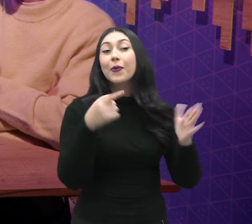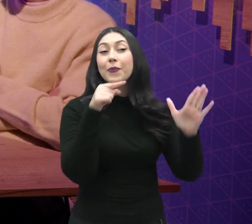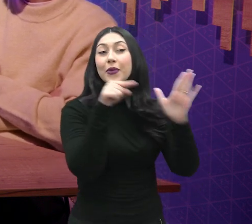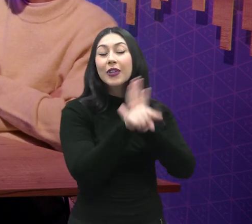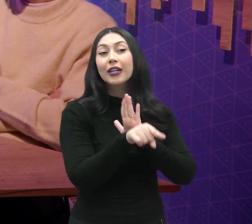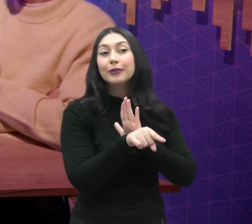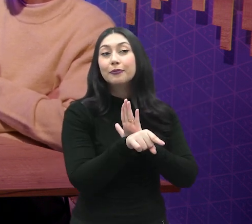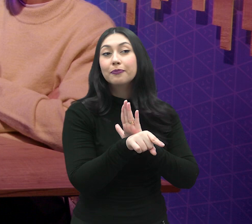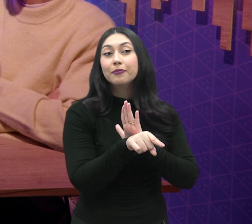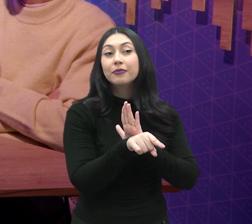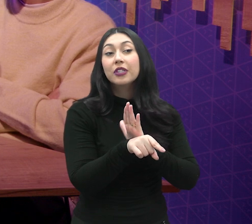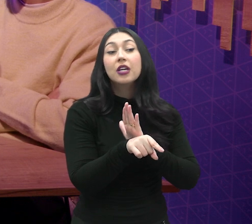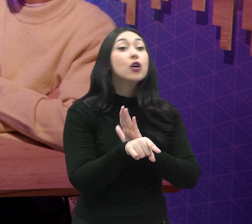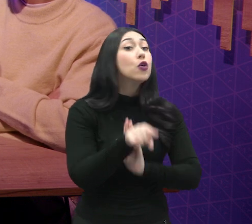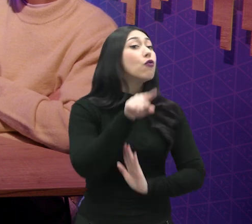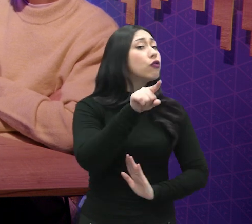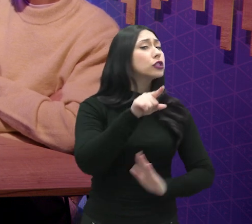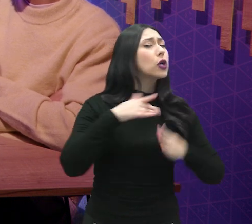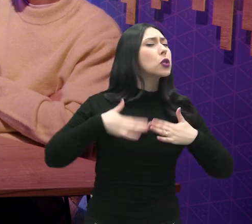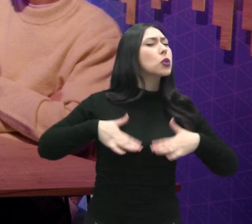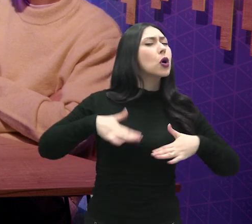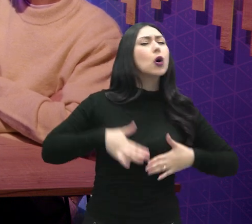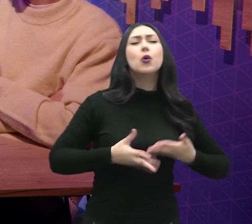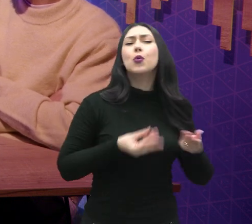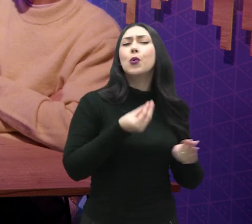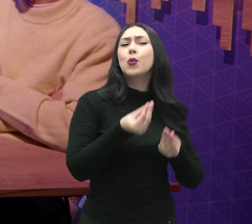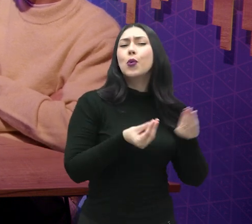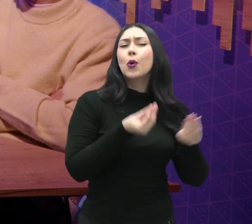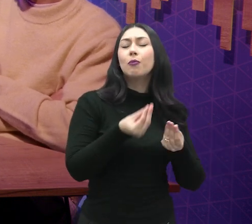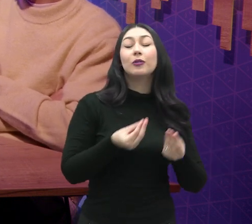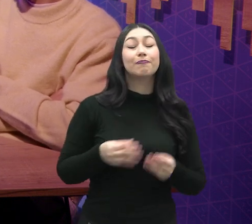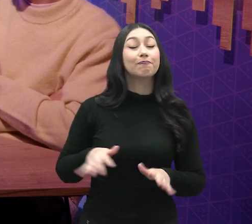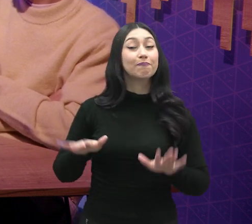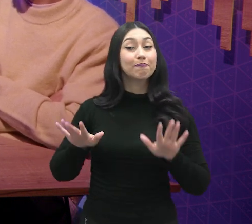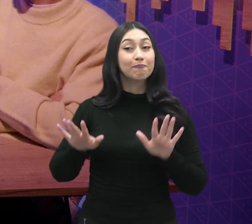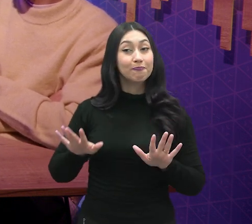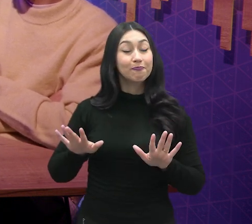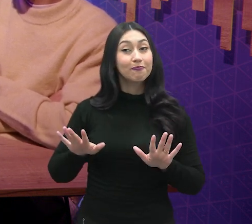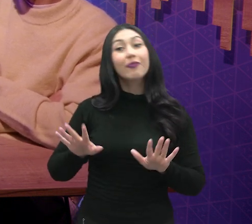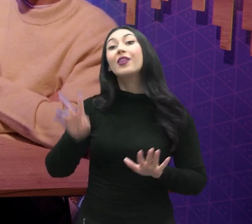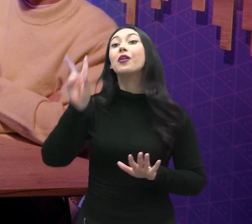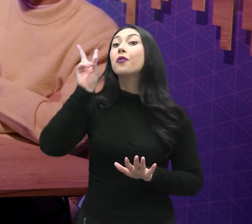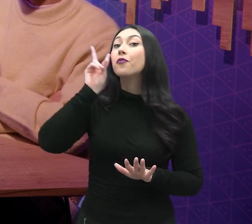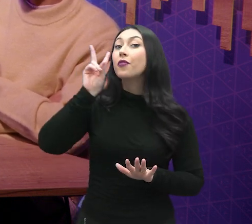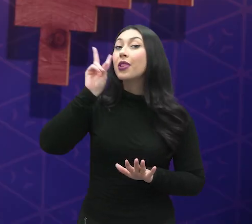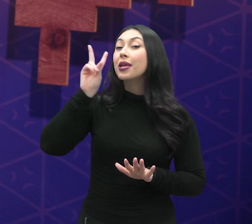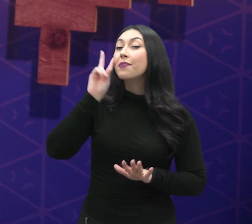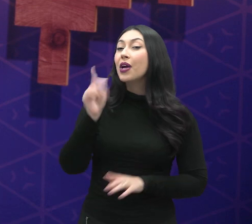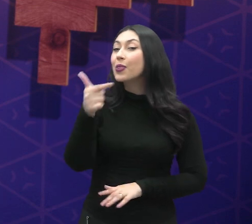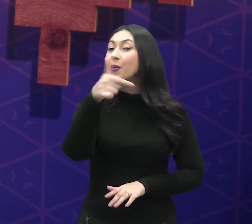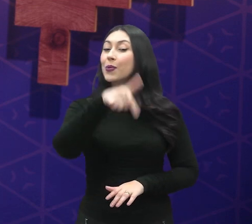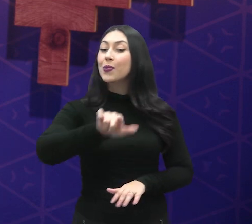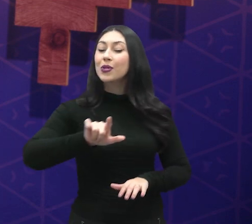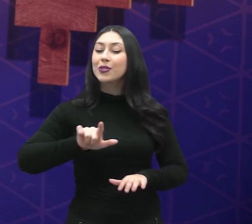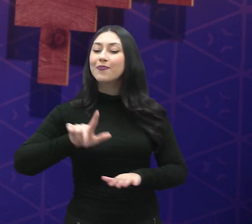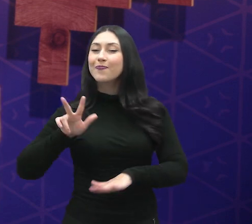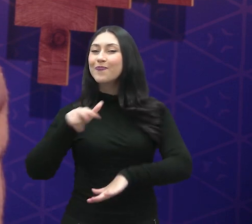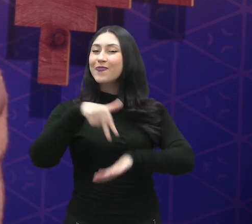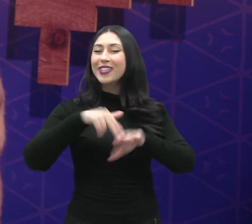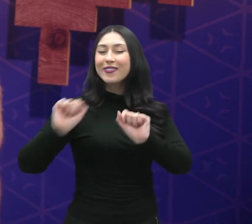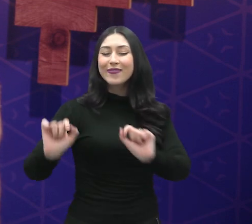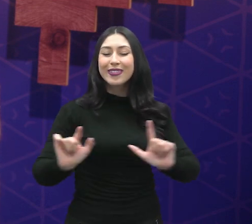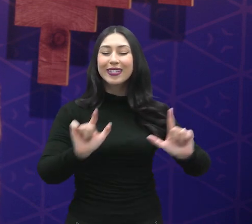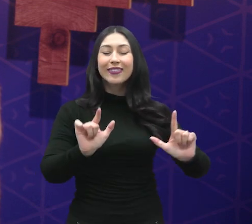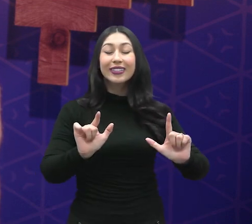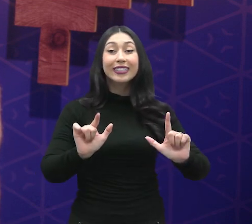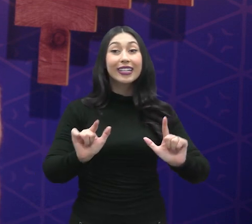queria perguntar para você como é que você descansa? Olha, eu vou relembrar uma outra participação que eu estive